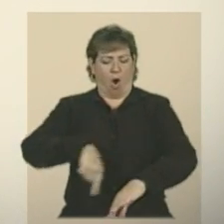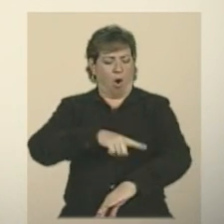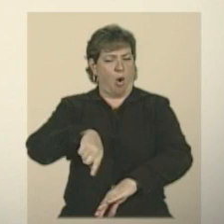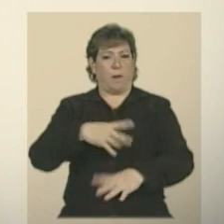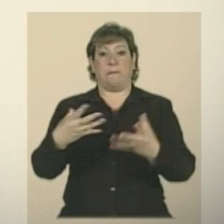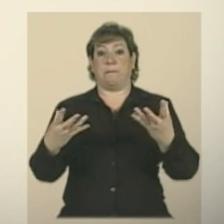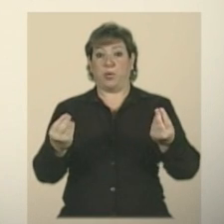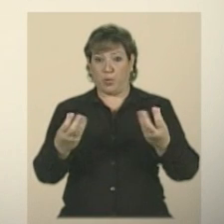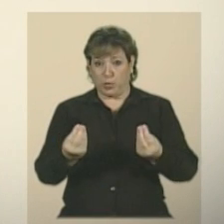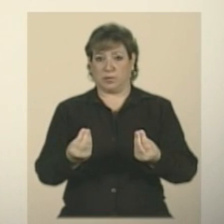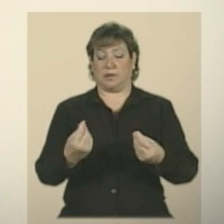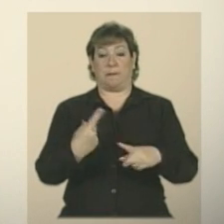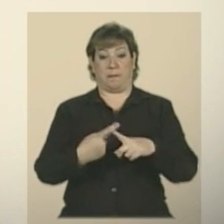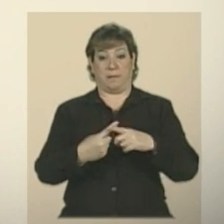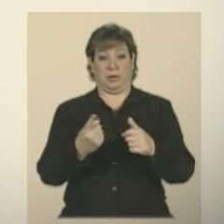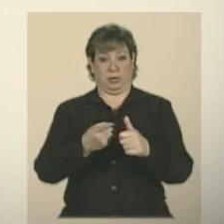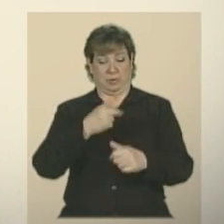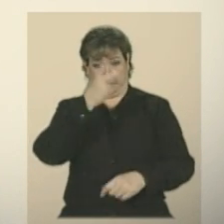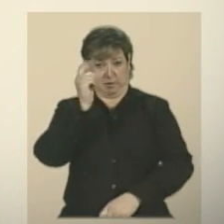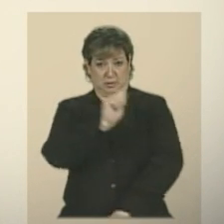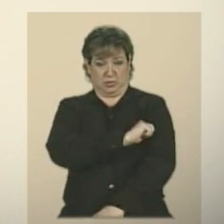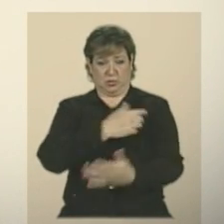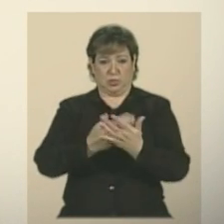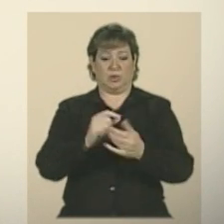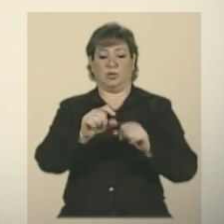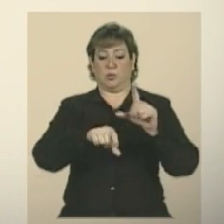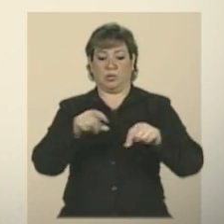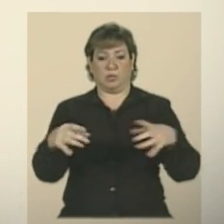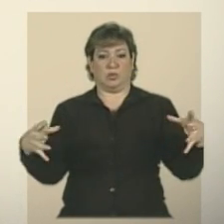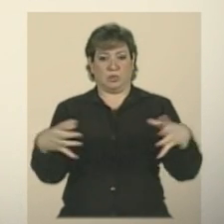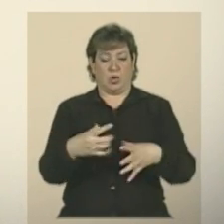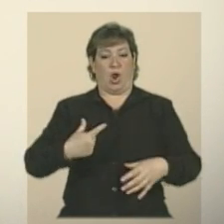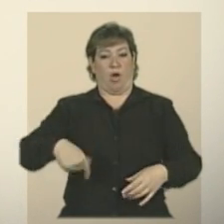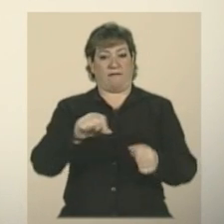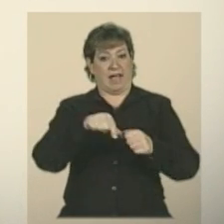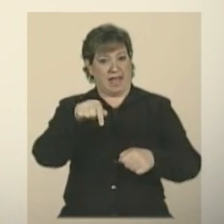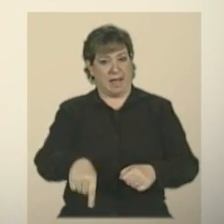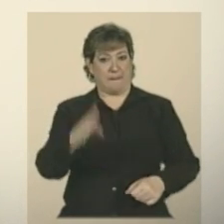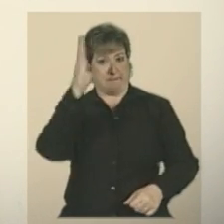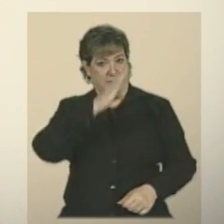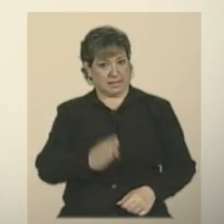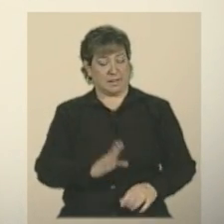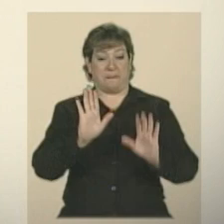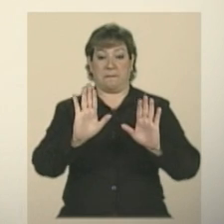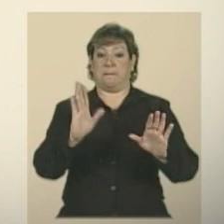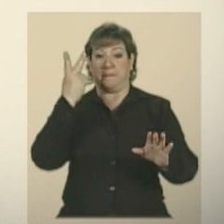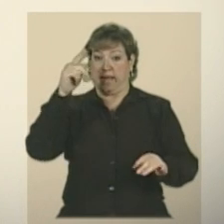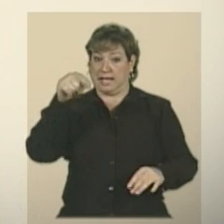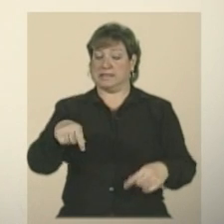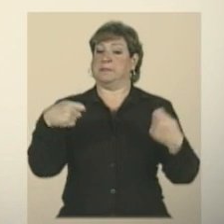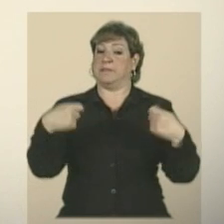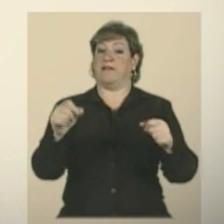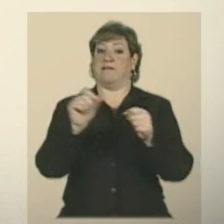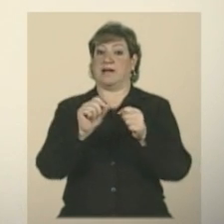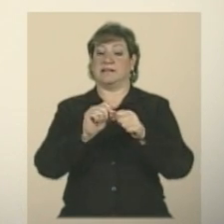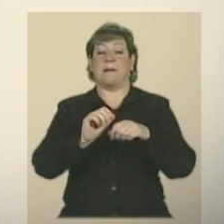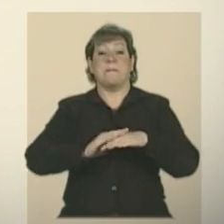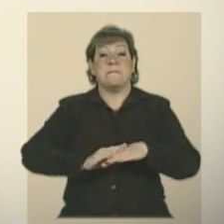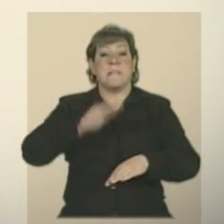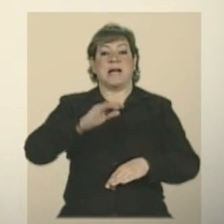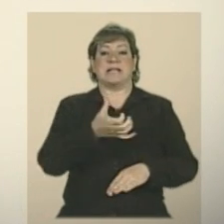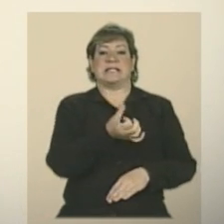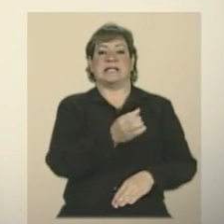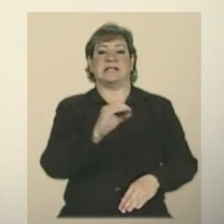horas. Primeiro, os estudantes passam pela seleção que fazemos aqui no Brasil. Para isso, é preciso ter feito mais de